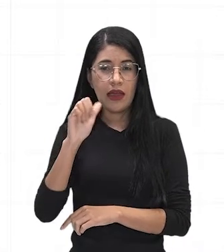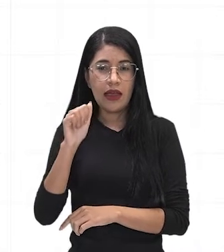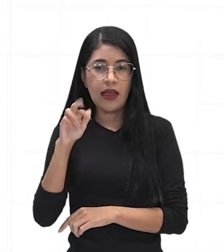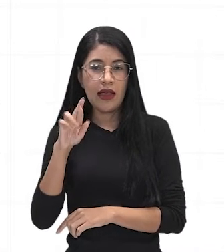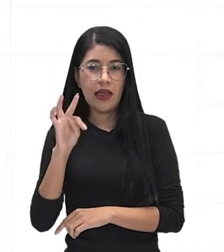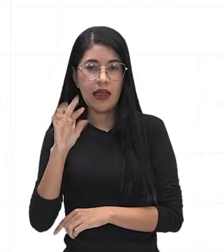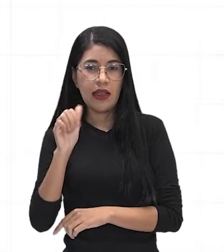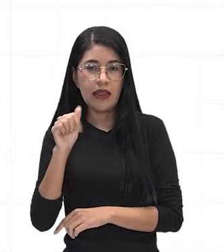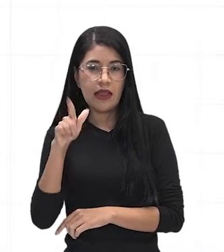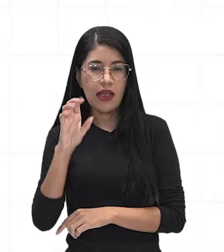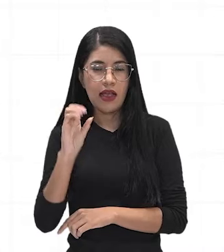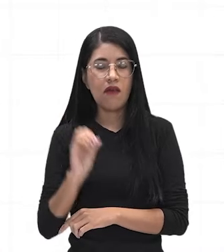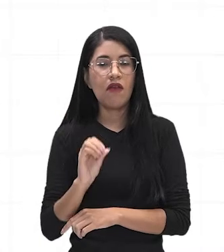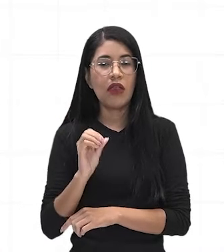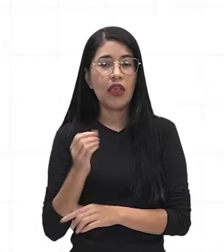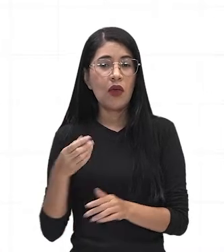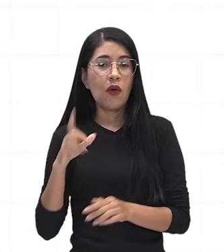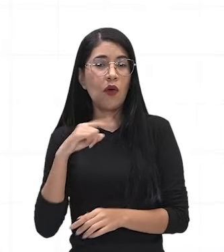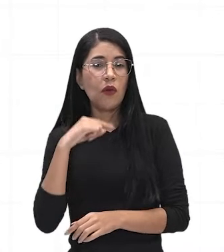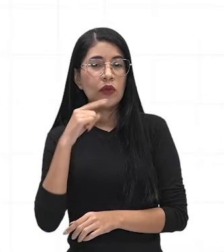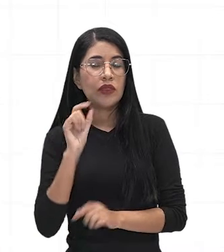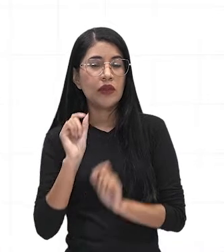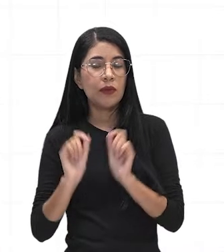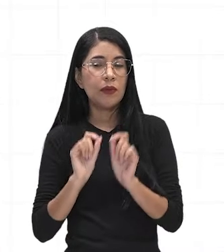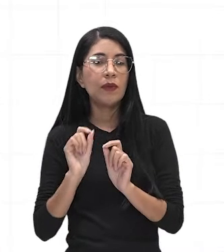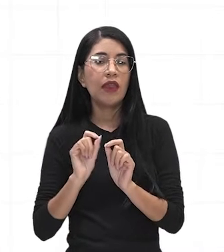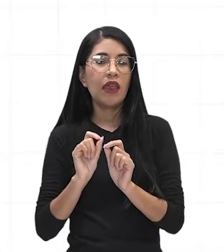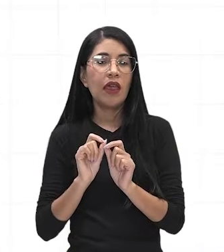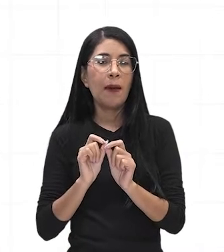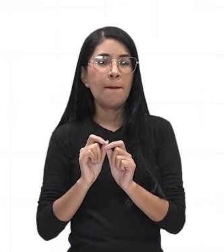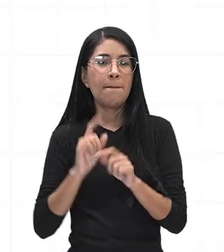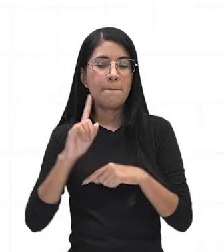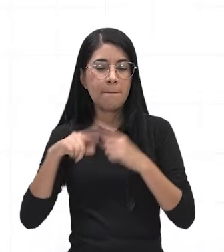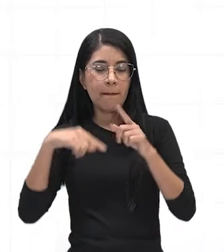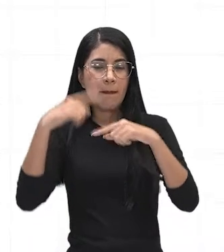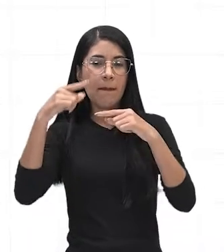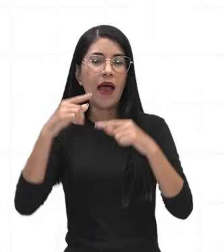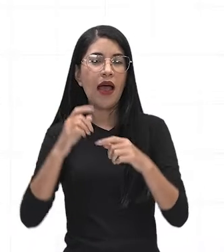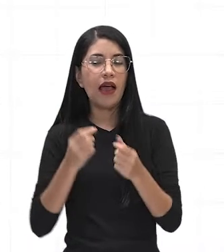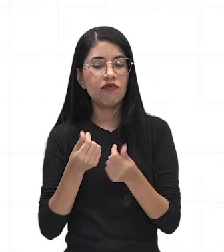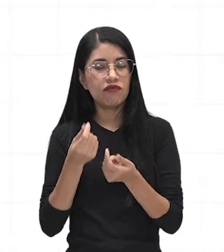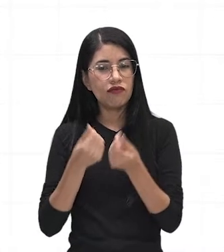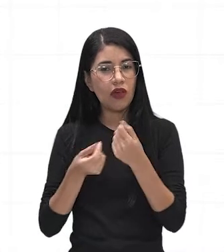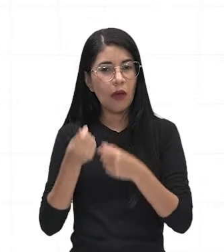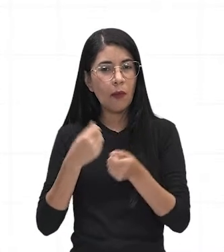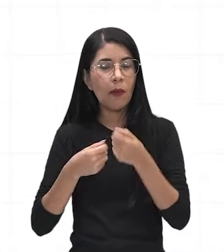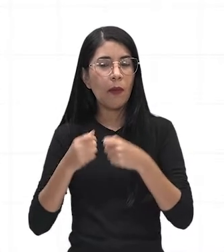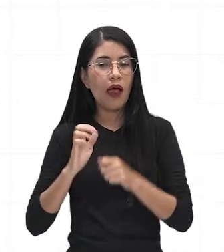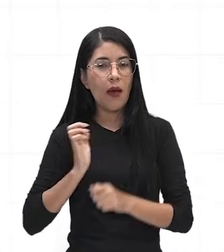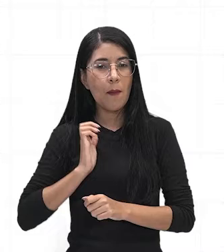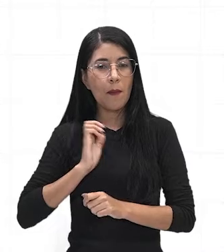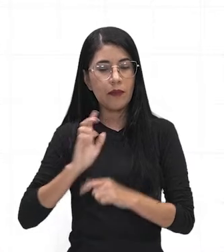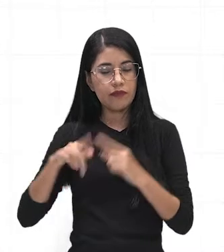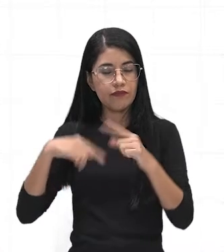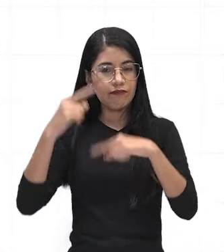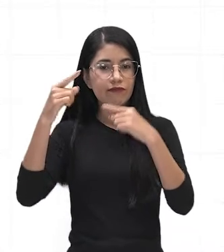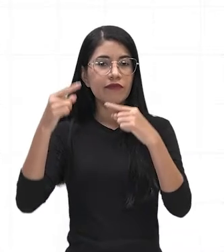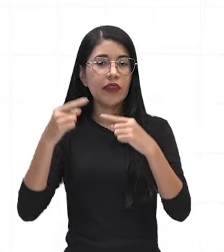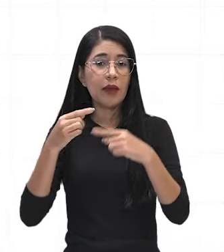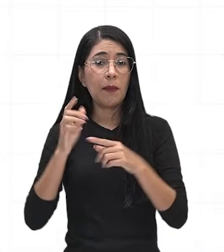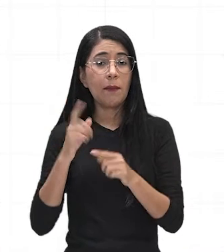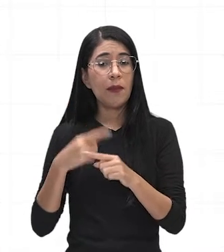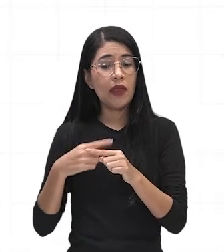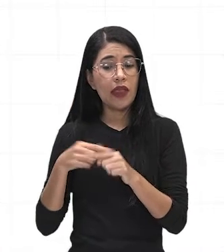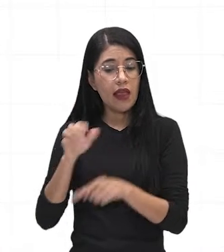Onde alcançaram grande prosperidade, porque, lembra lá, eles são áreas de